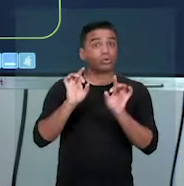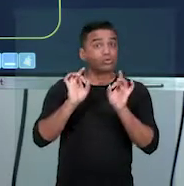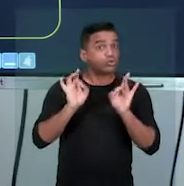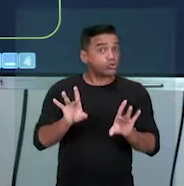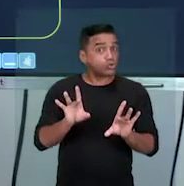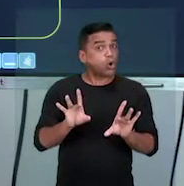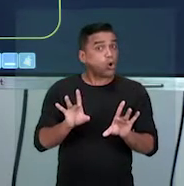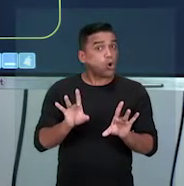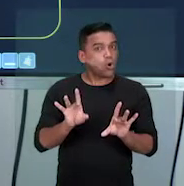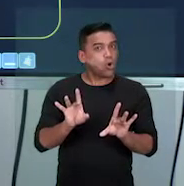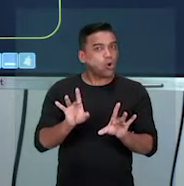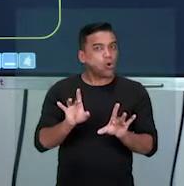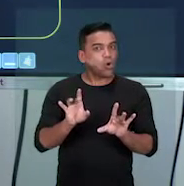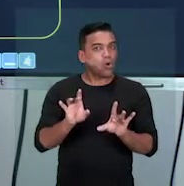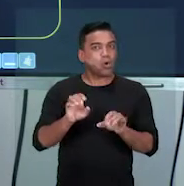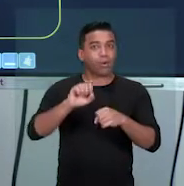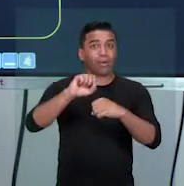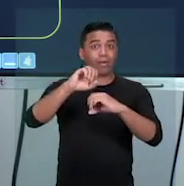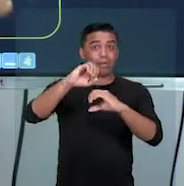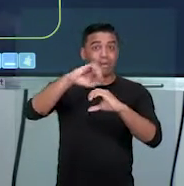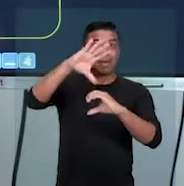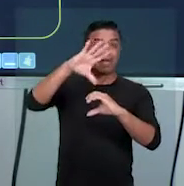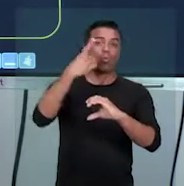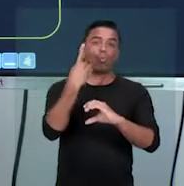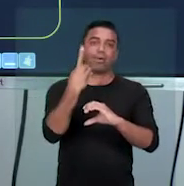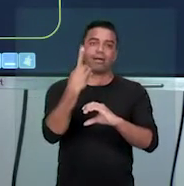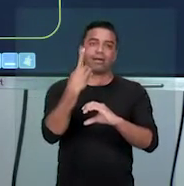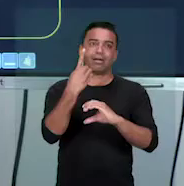apenas uma ramificação.